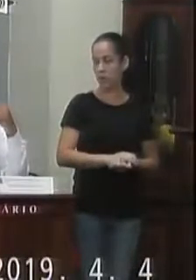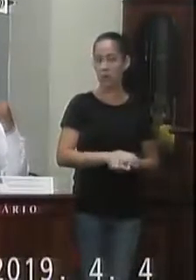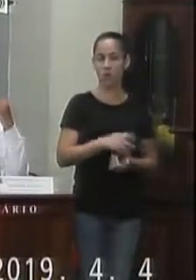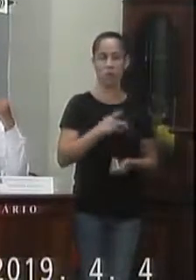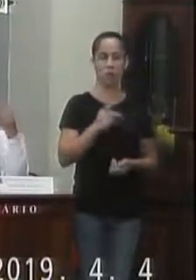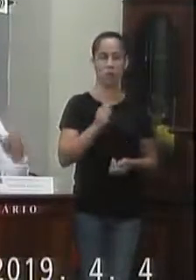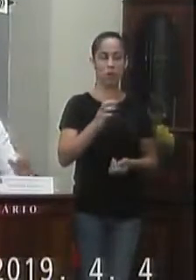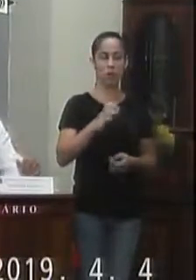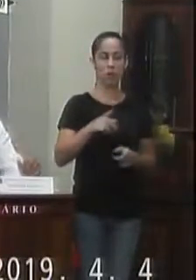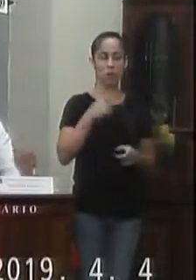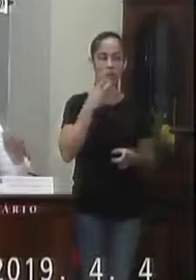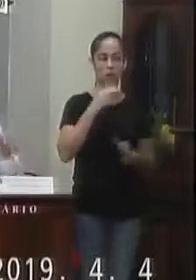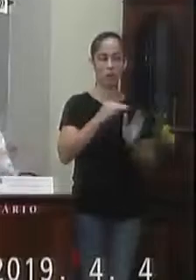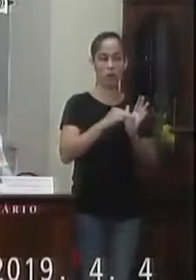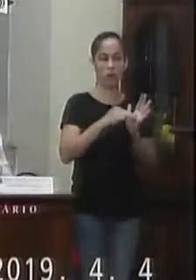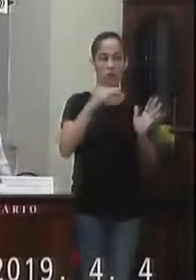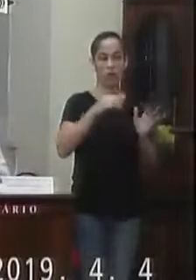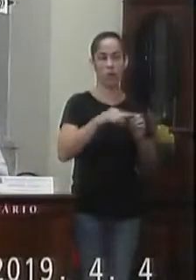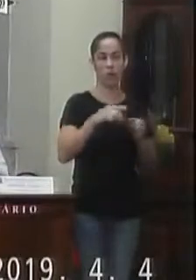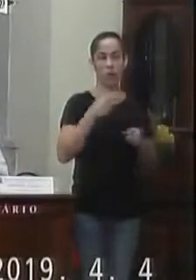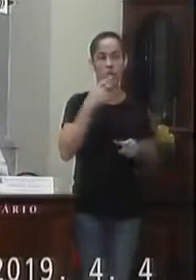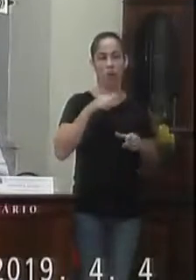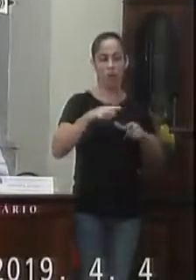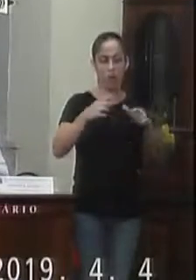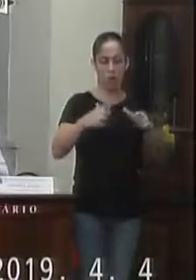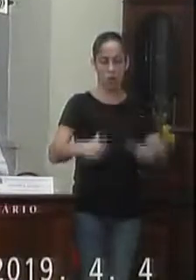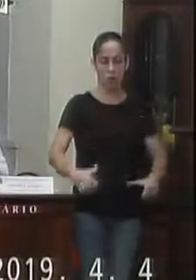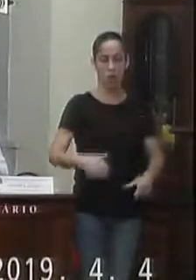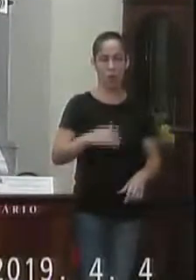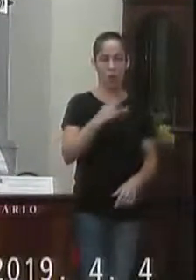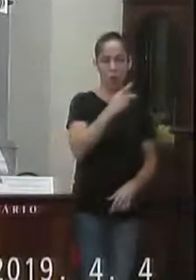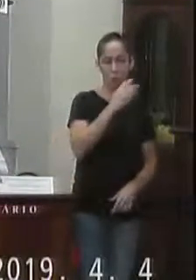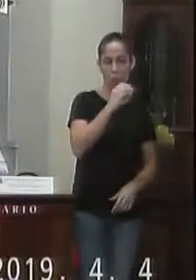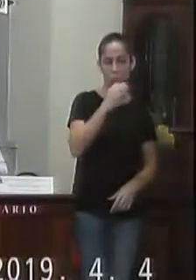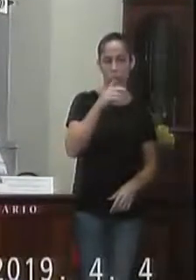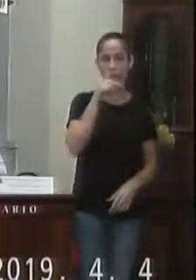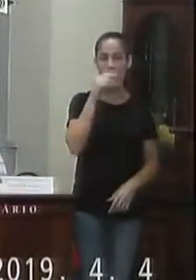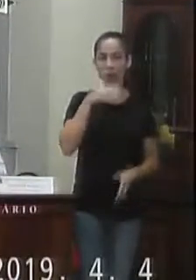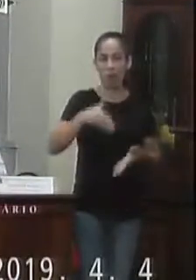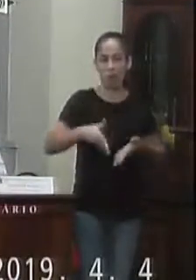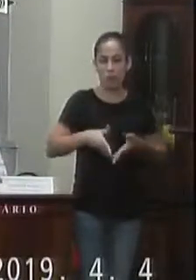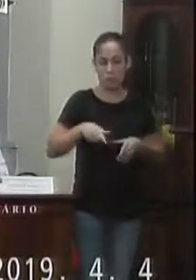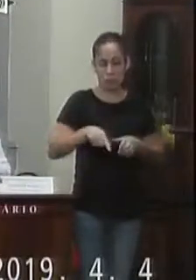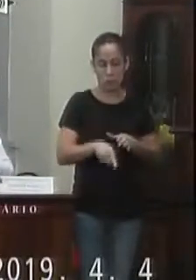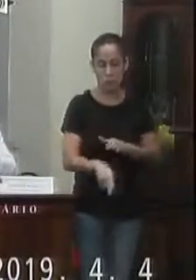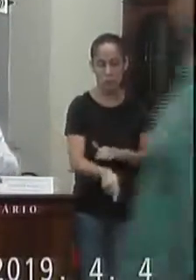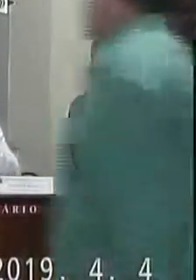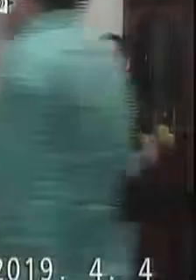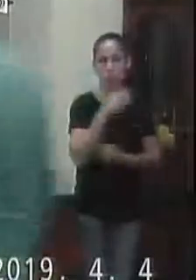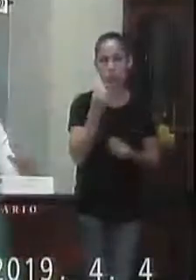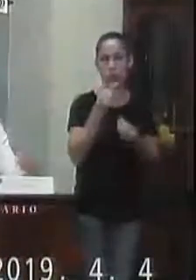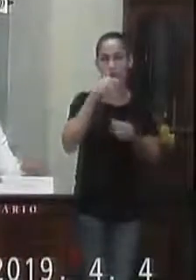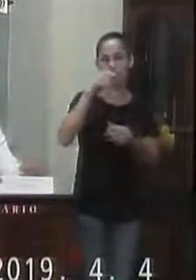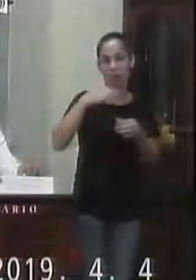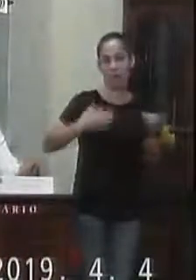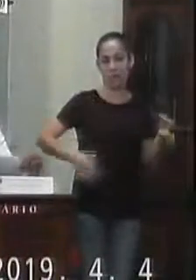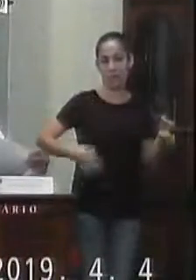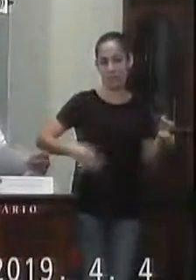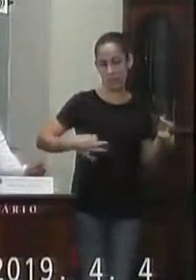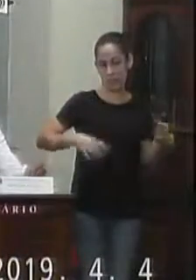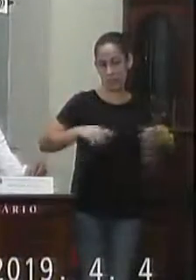da emenda que fala sobre o tombamento do poço de água existente no 6º Distrito de Conservatório, nas proximidades do túnel que